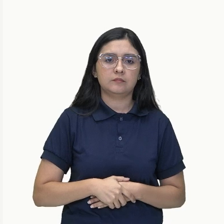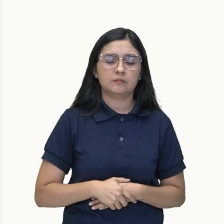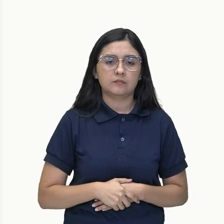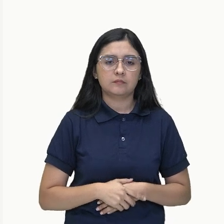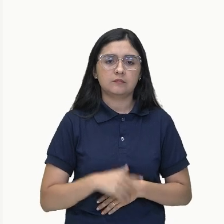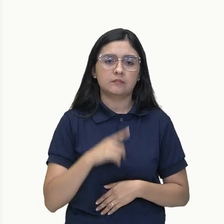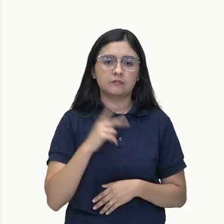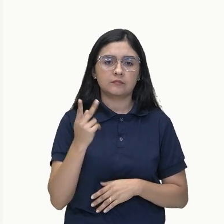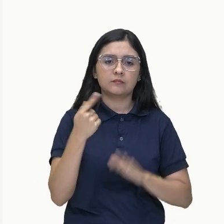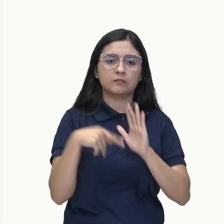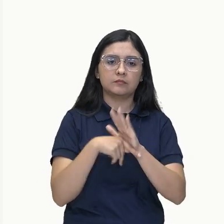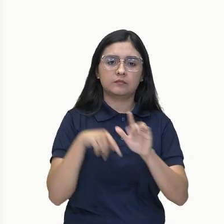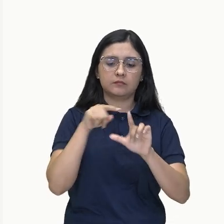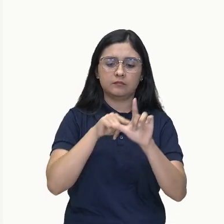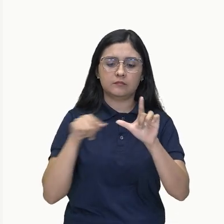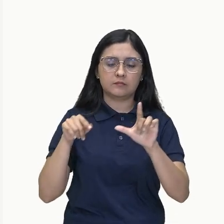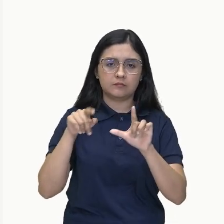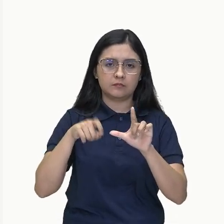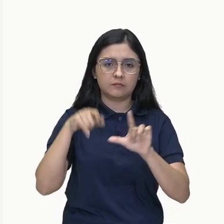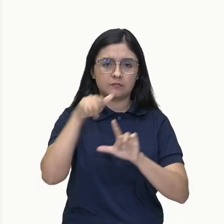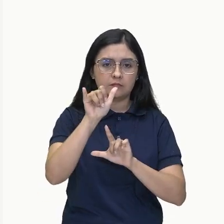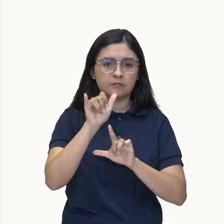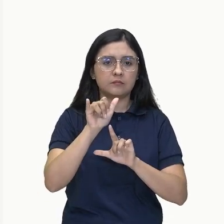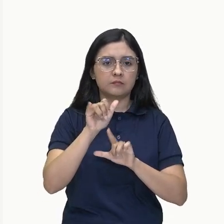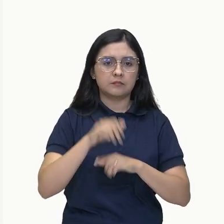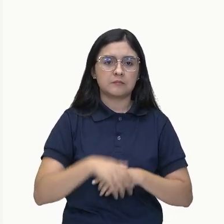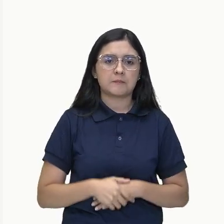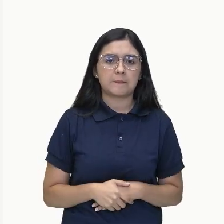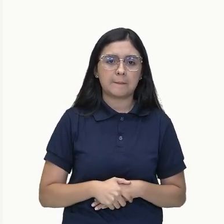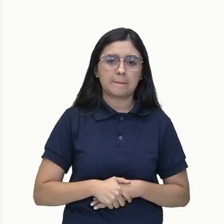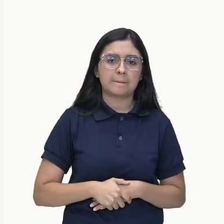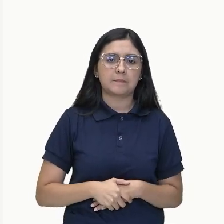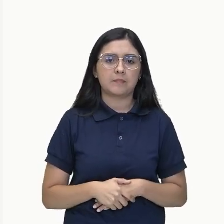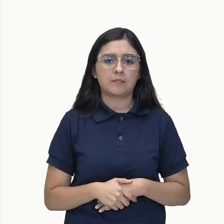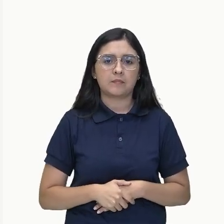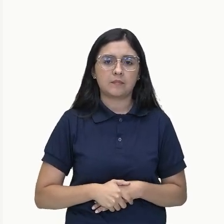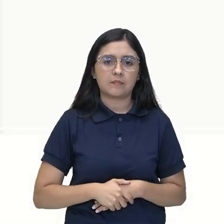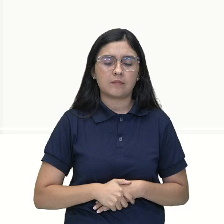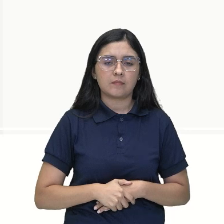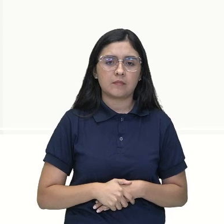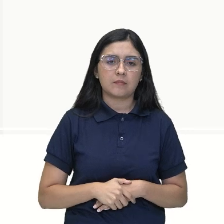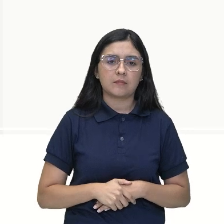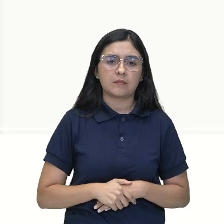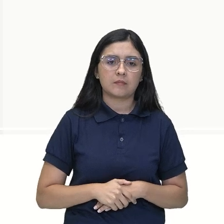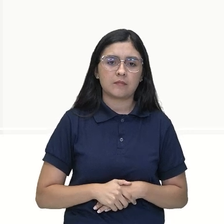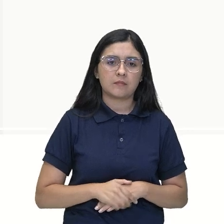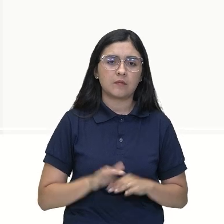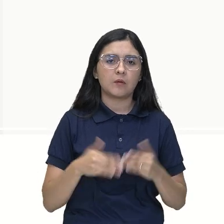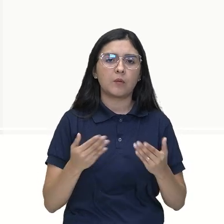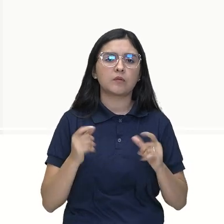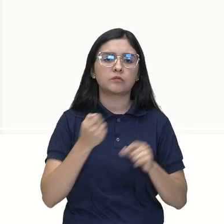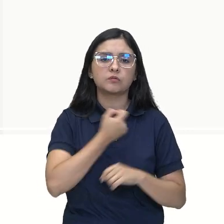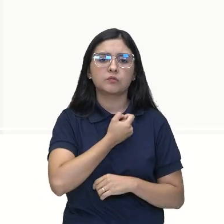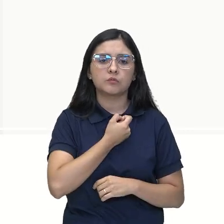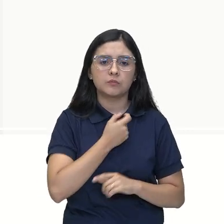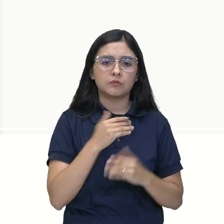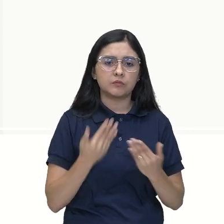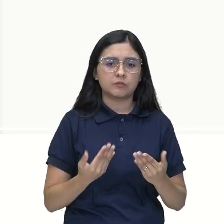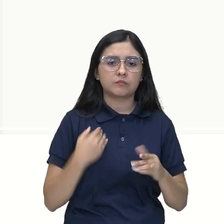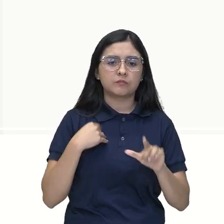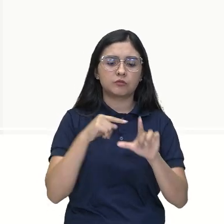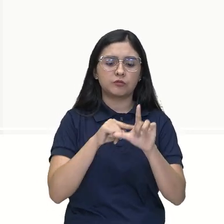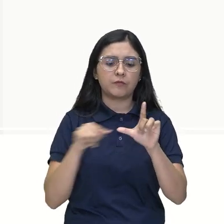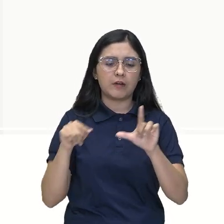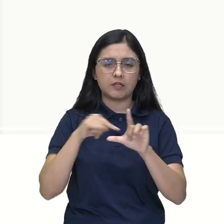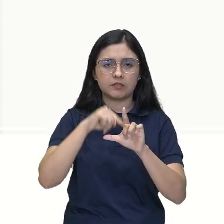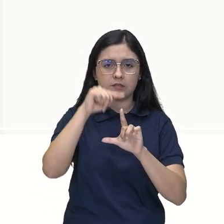Coordenadas do vértice. As coordenadas do vértice, que coordenadas são essas, professor? São essas aqui que a gente acabou de ver.